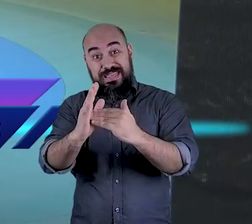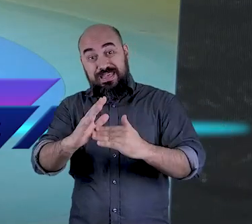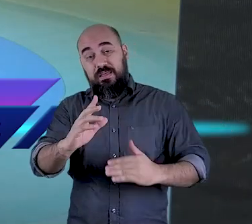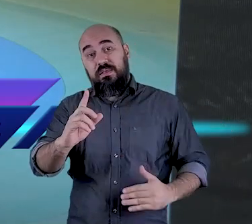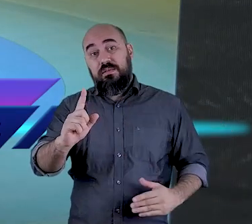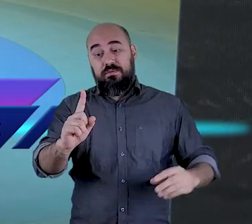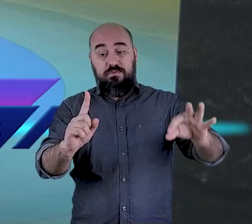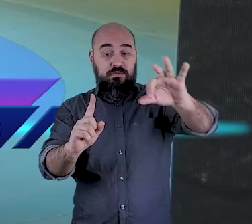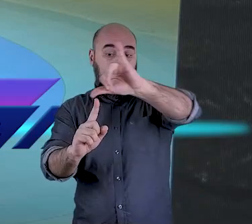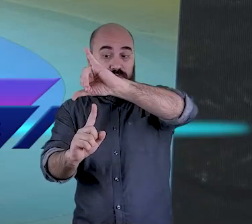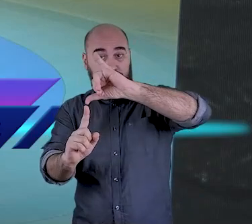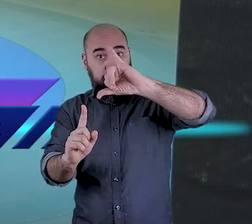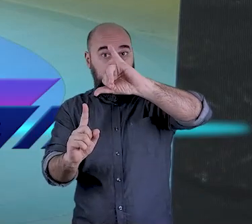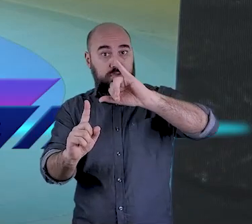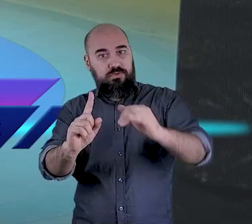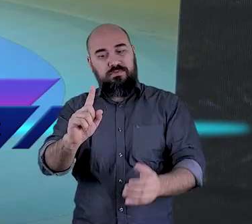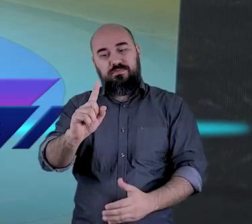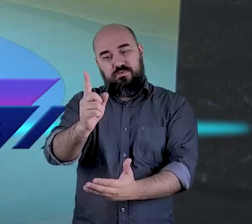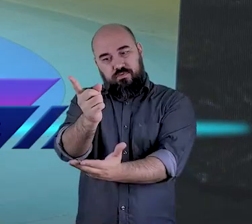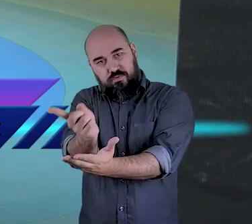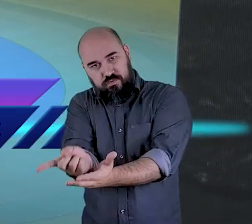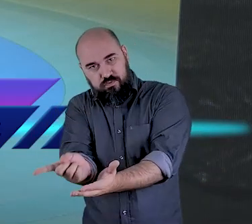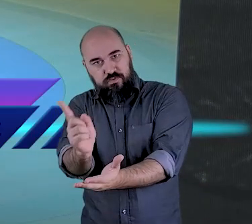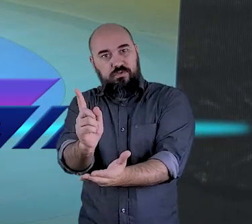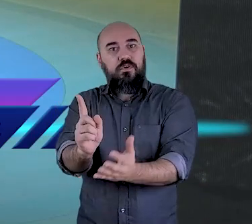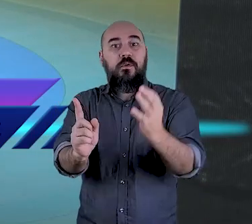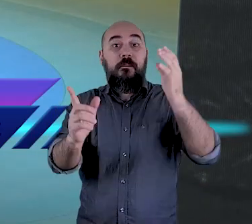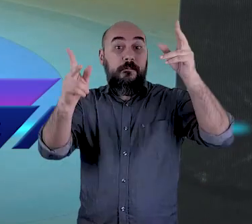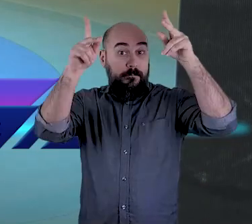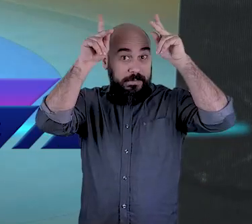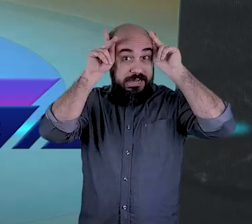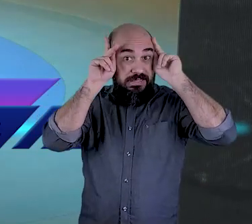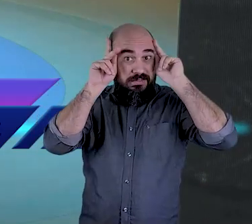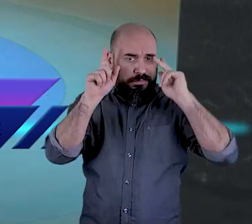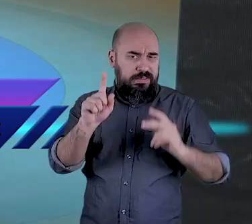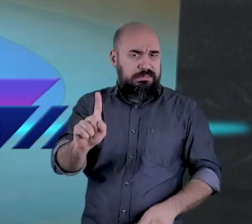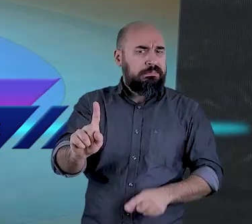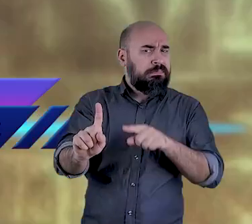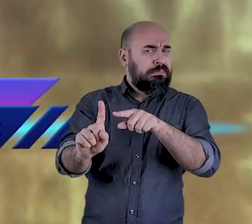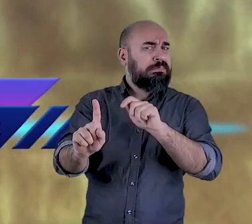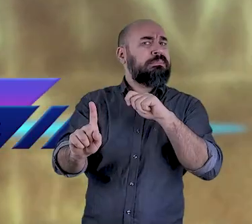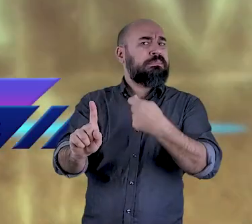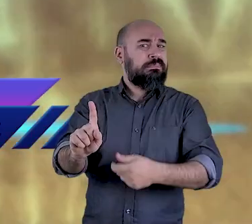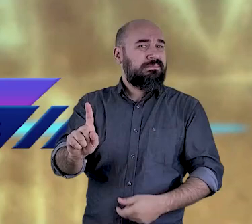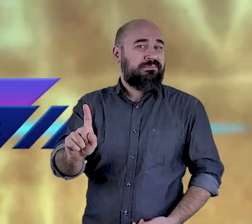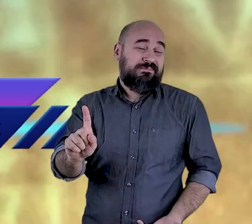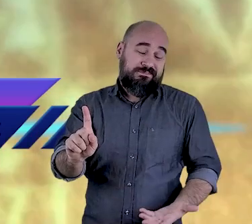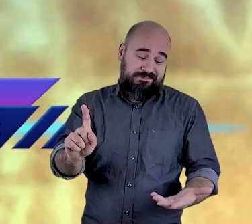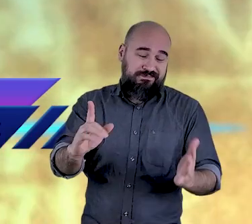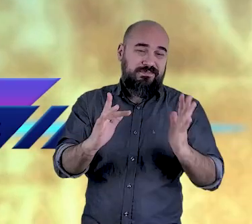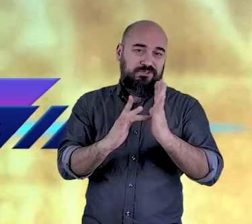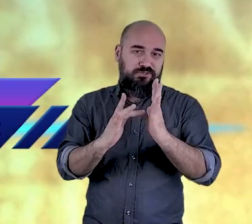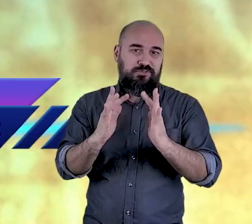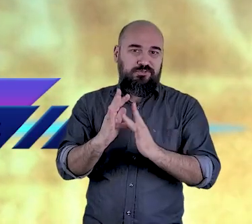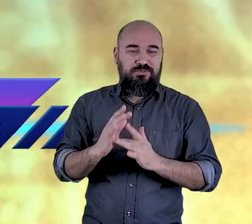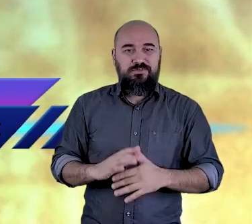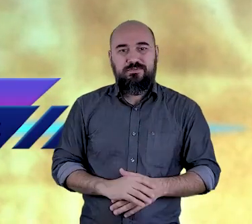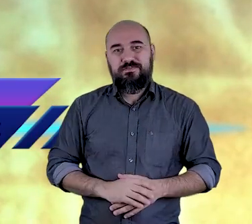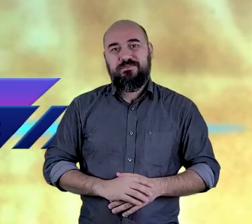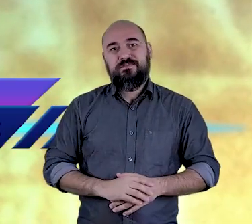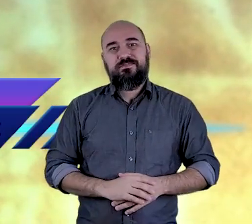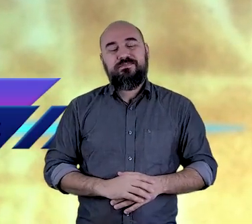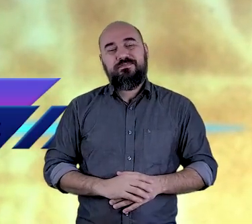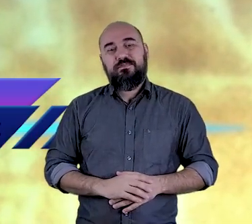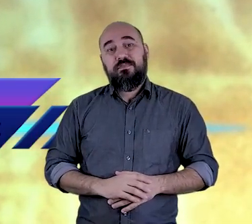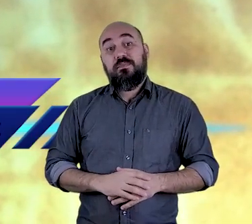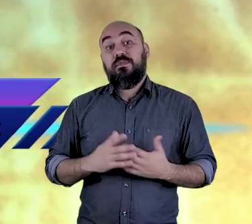sem sombra de dúvidas referia-se a Jesus Cristo a partir de algum evento político